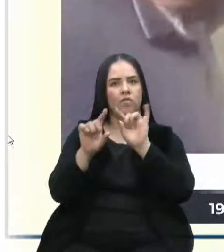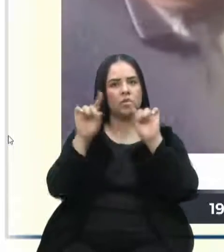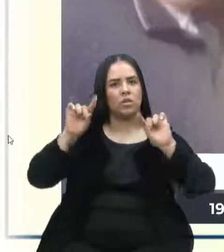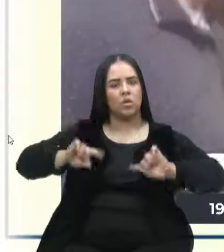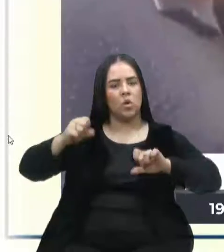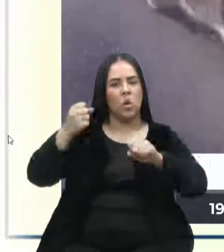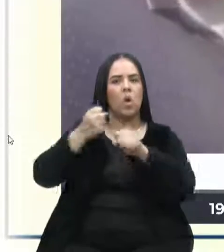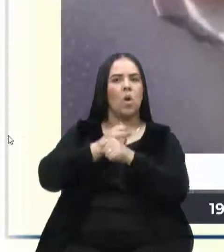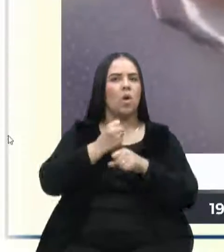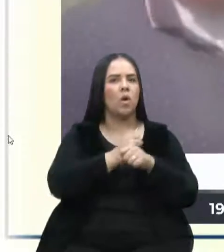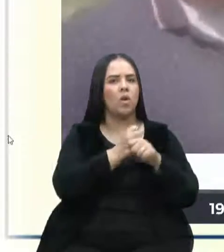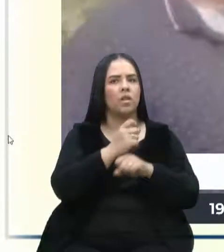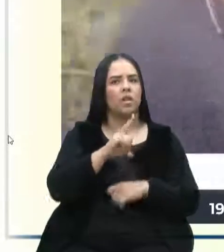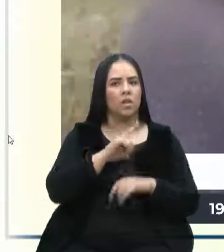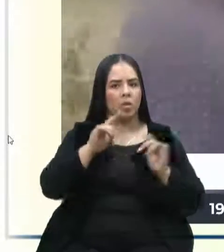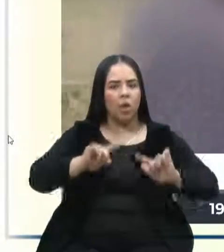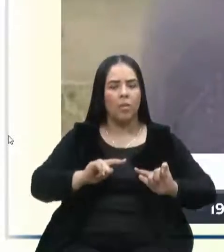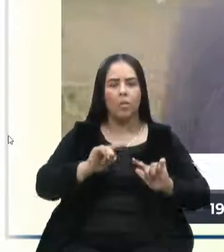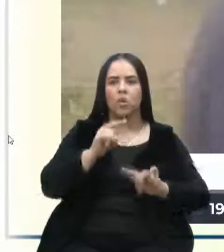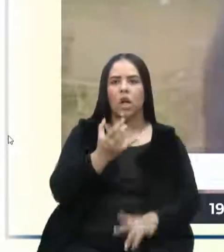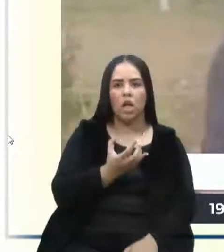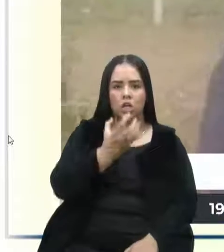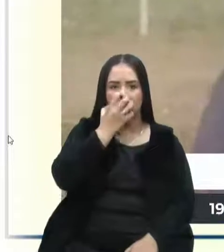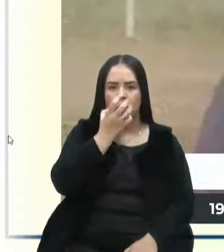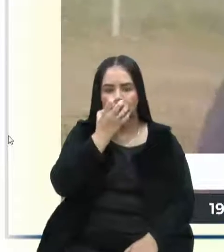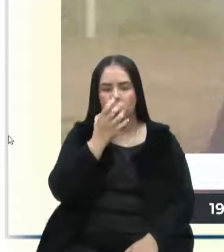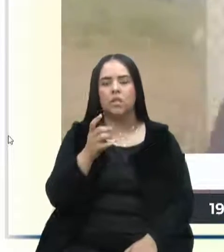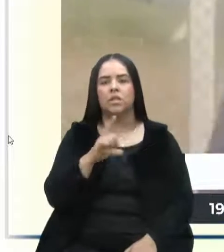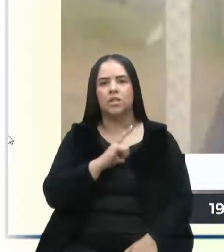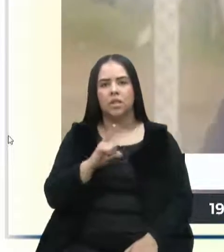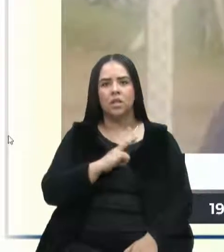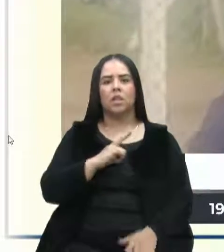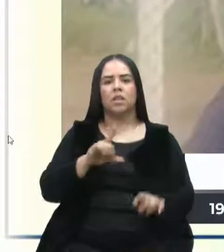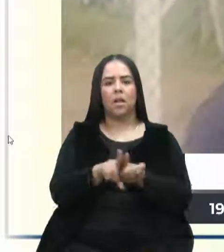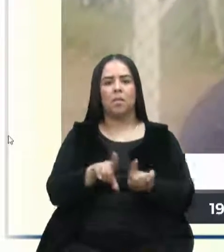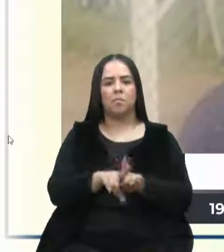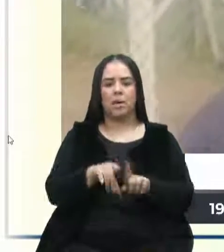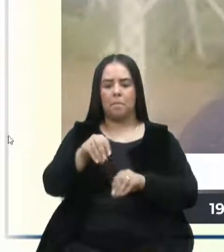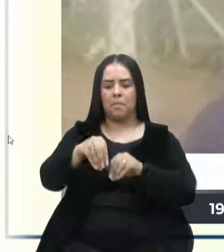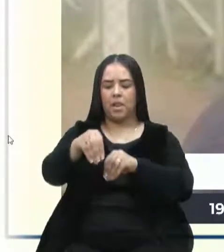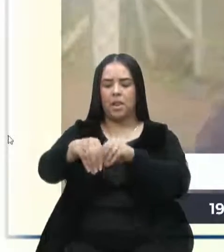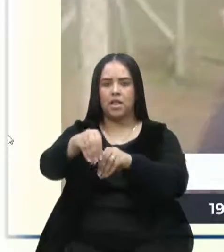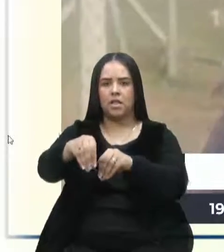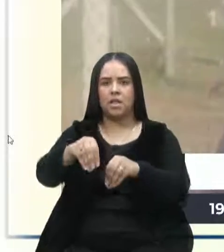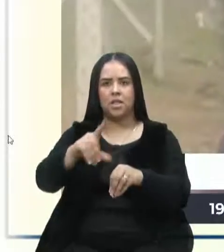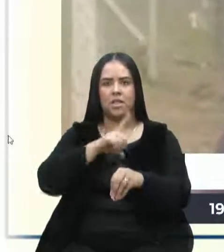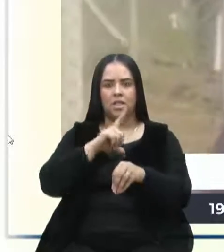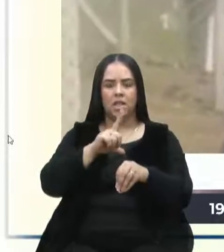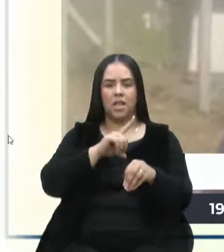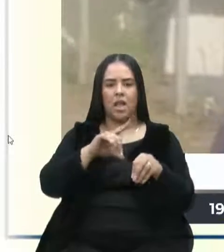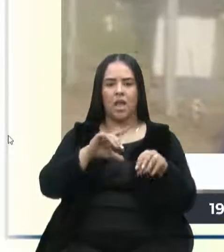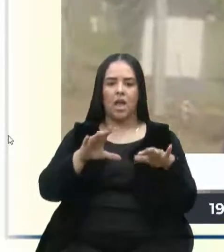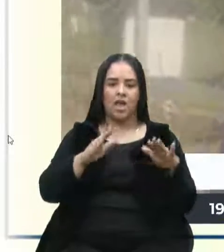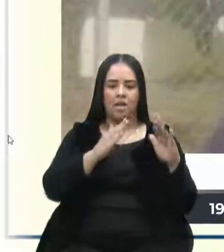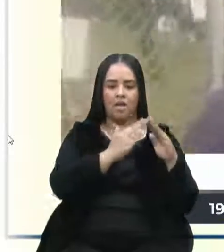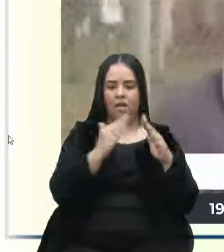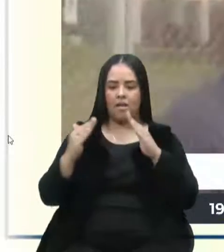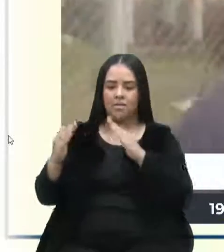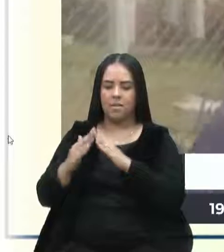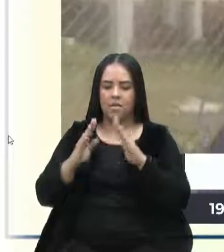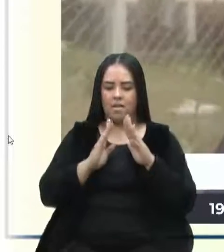construíram tem espaço para o cachorro de espaço uma horta é separado dela precisamos